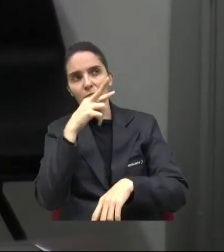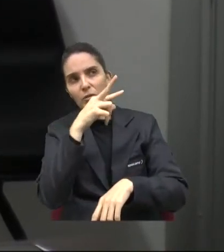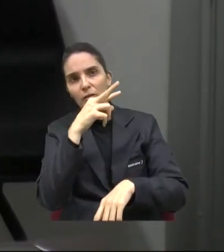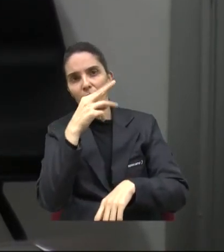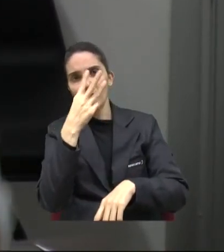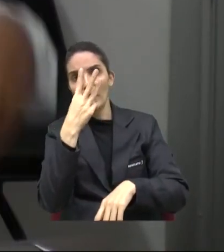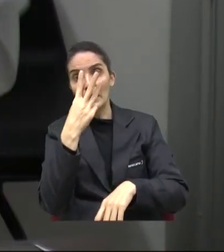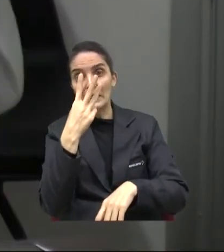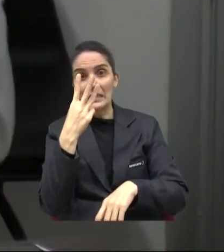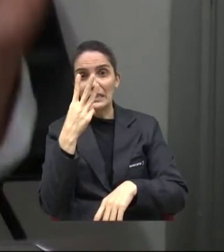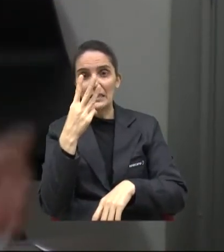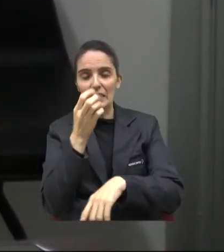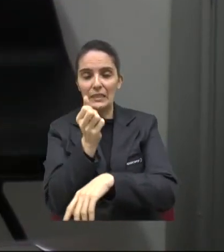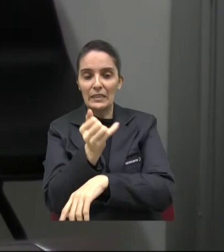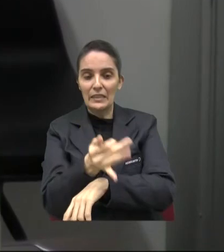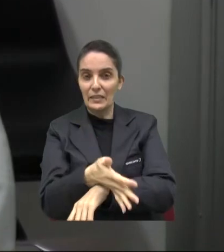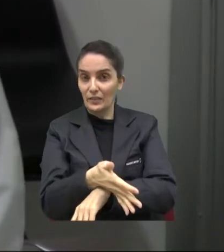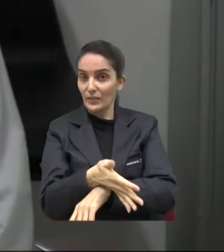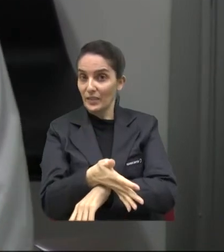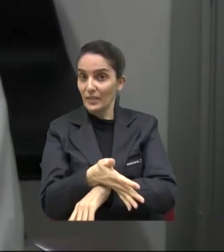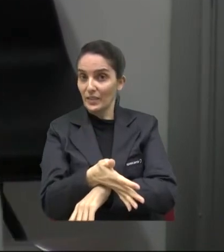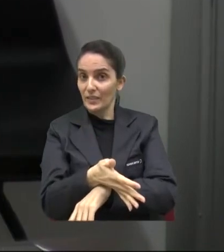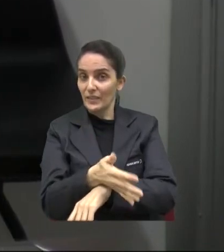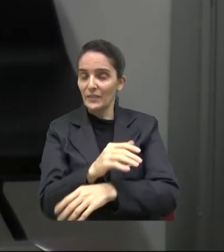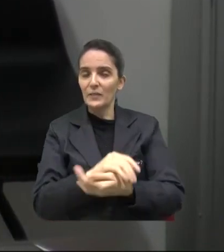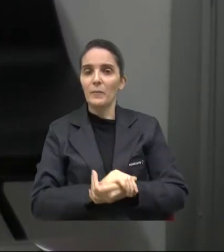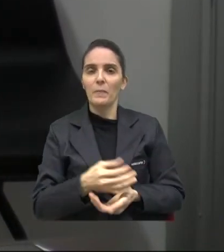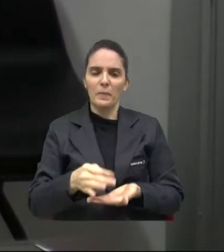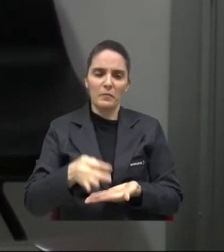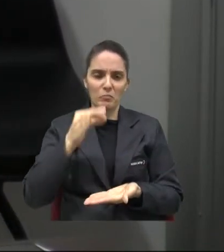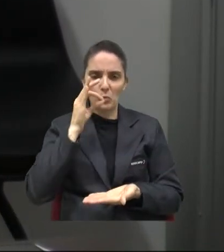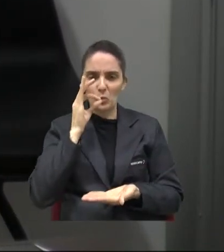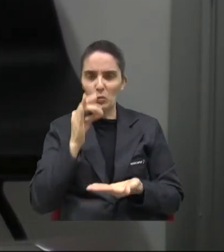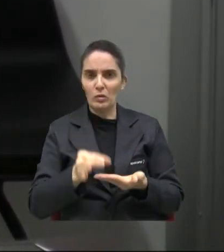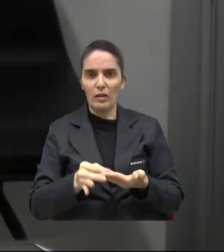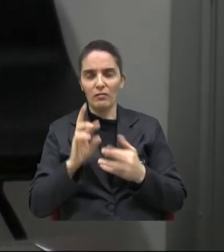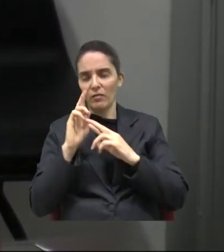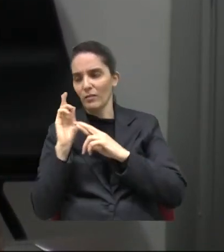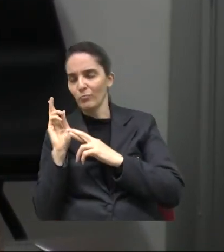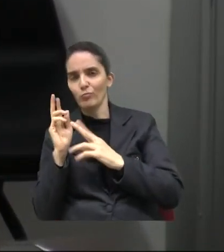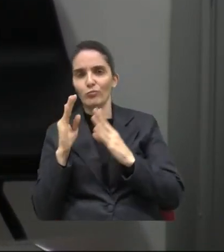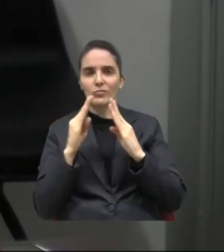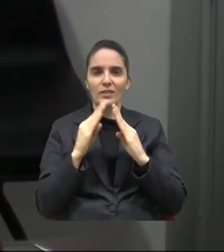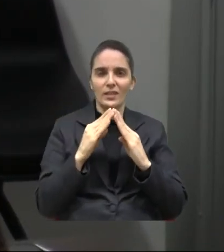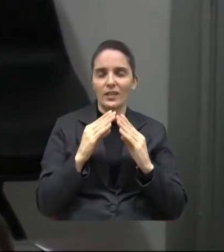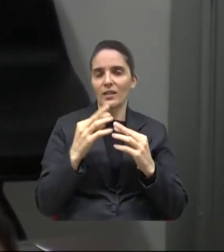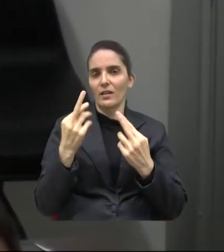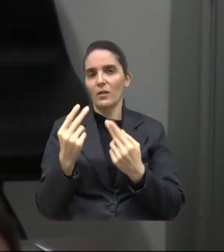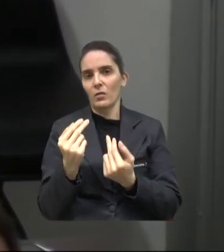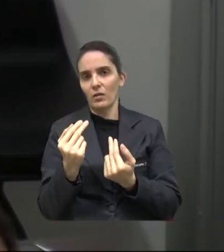manhã, a gente dormia por lá, tomava café juntos, e era algo que...